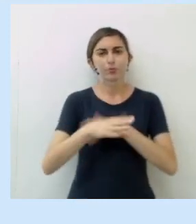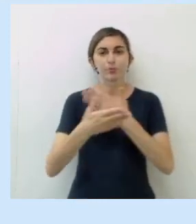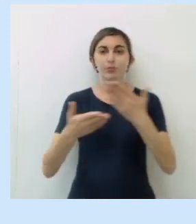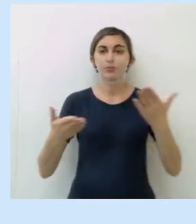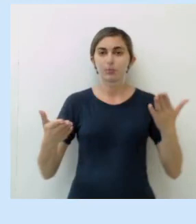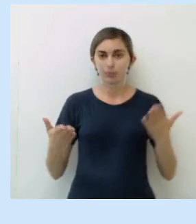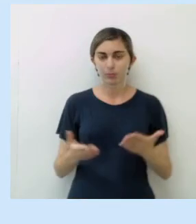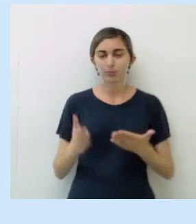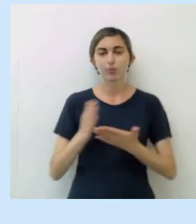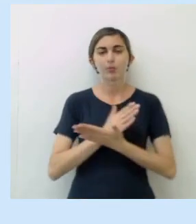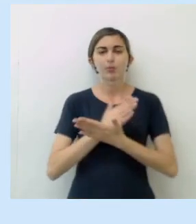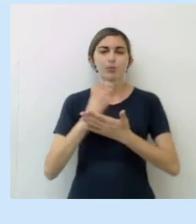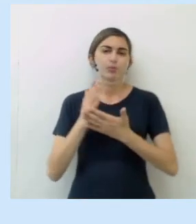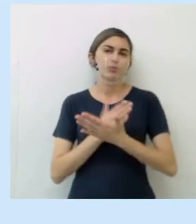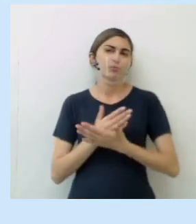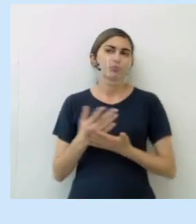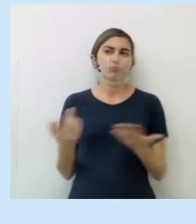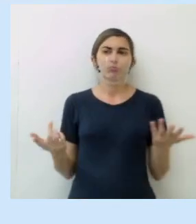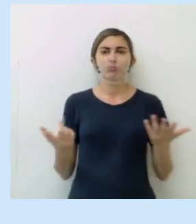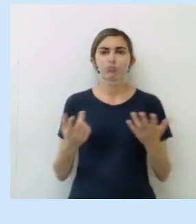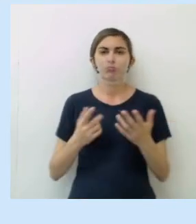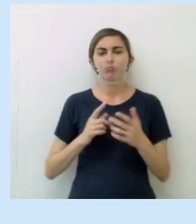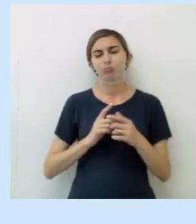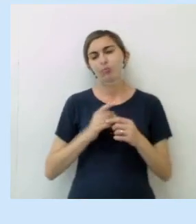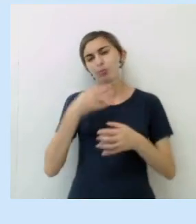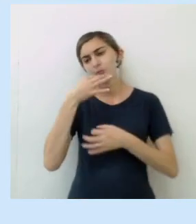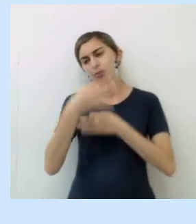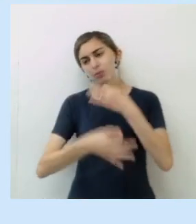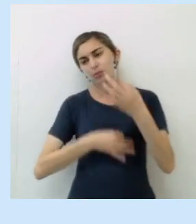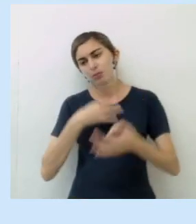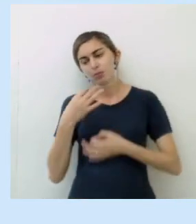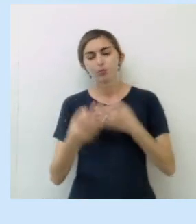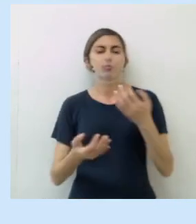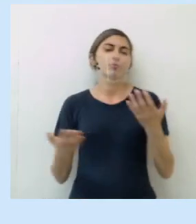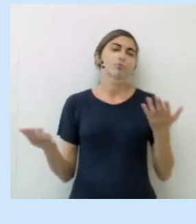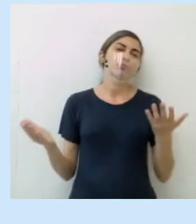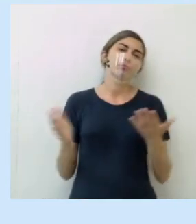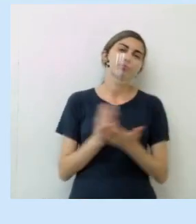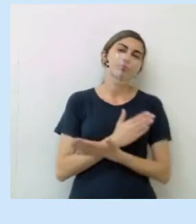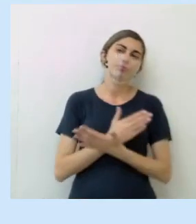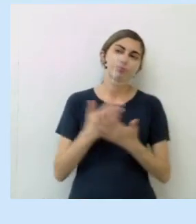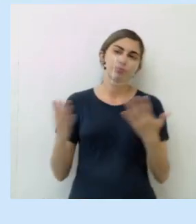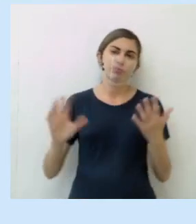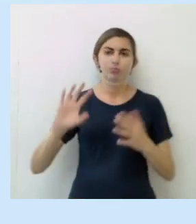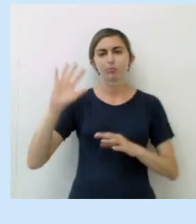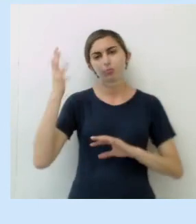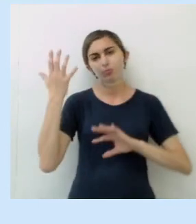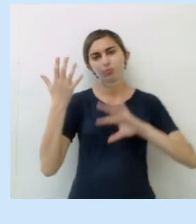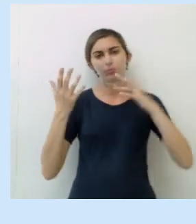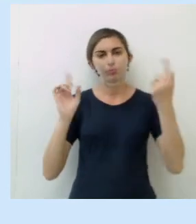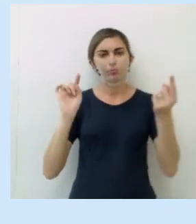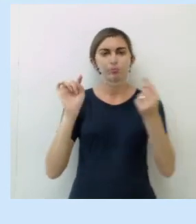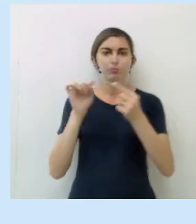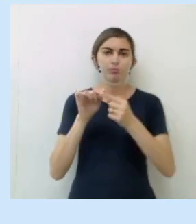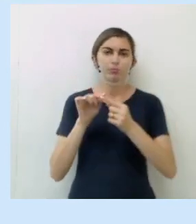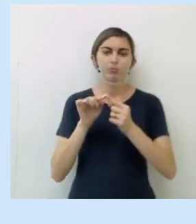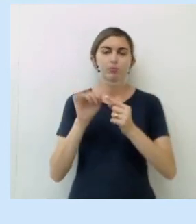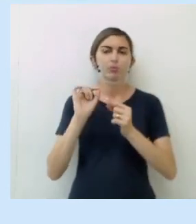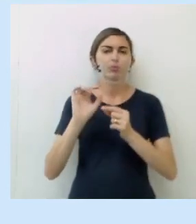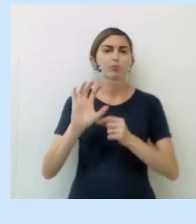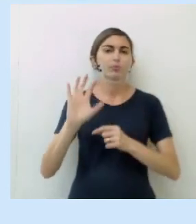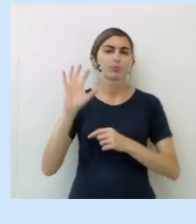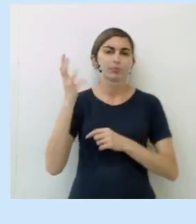vocês alguns posicionamentos, algumas situações relacionadas ao que foi